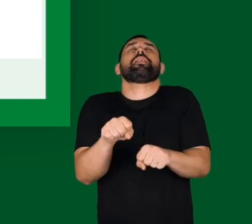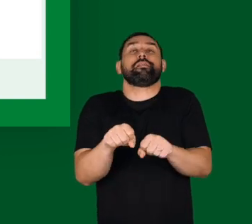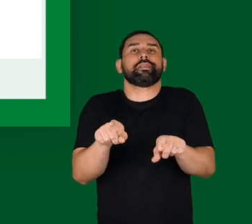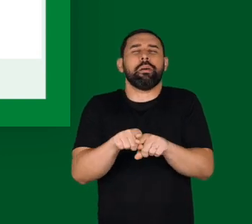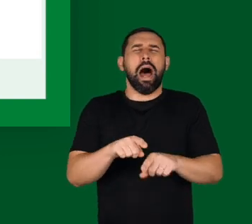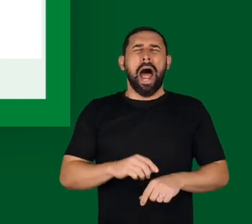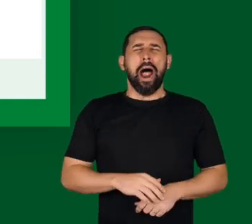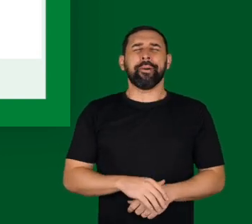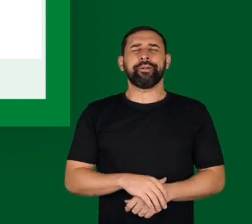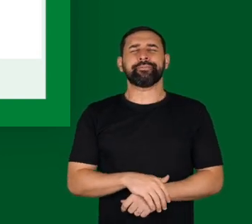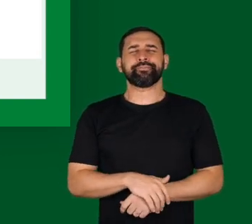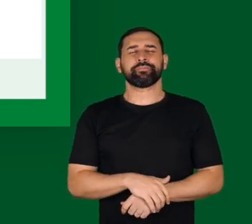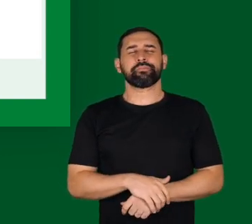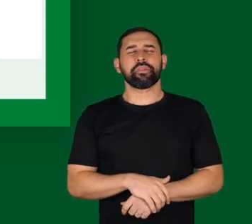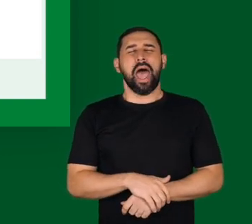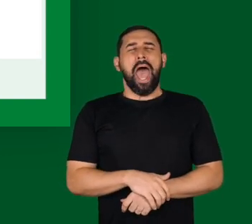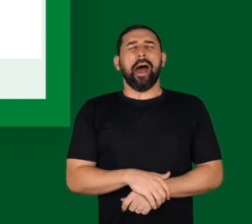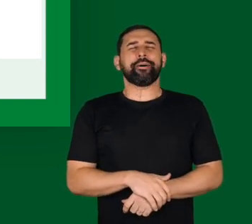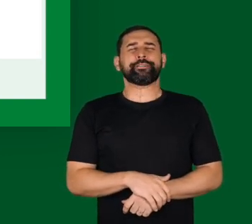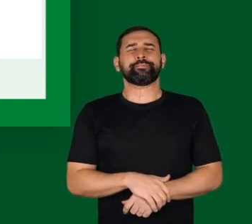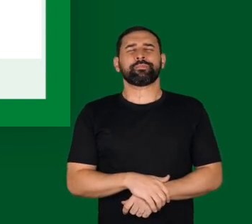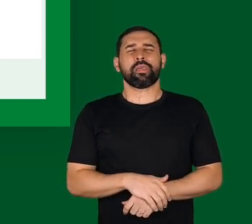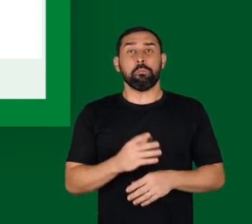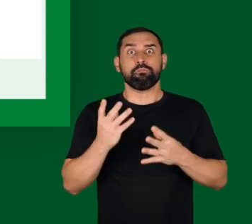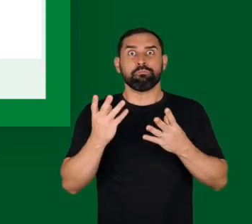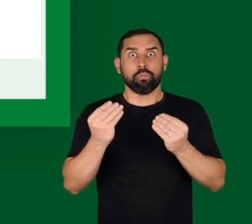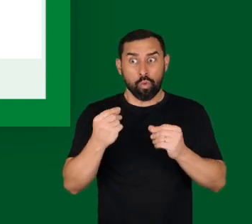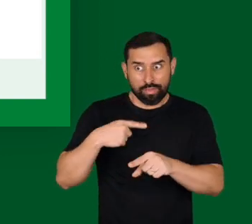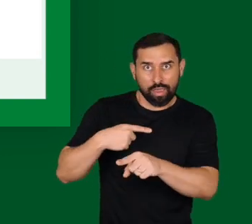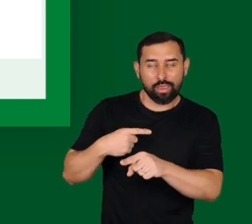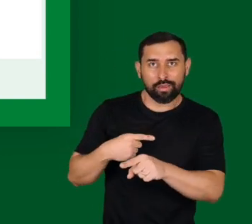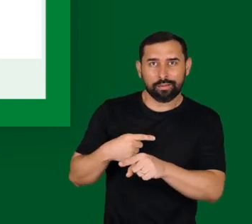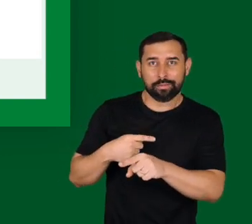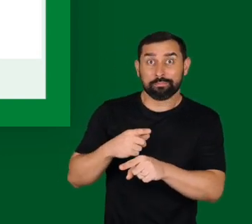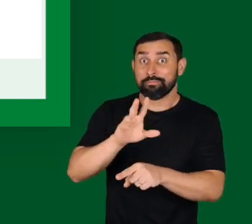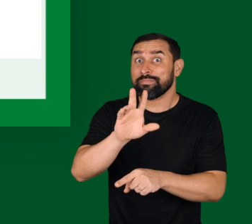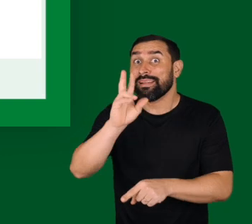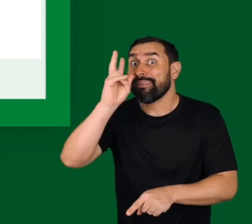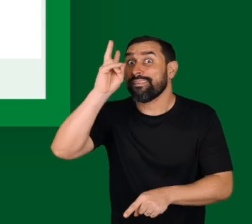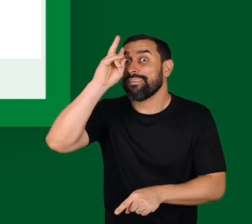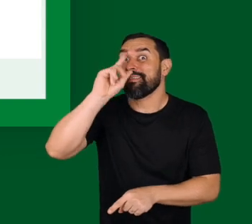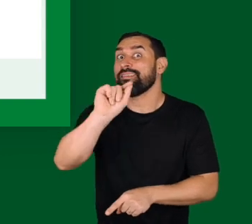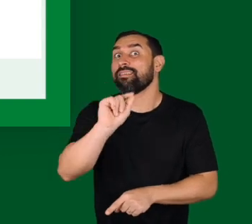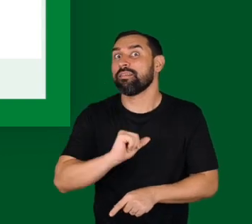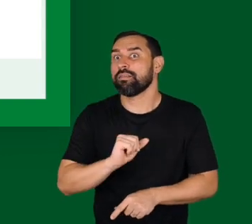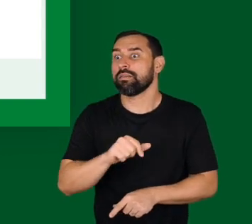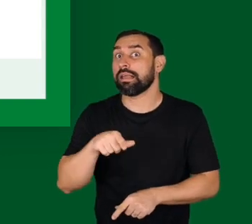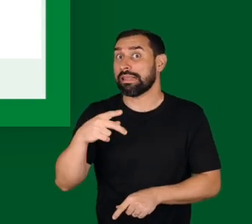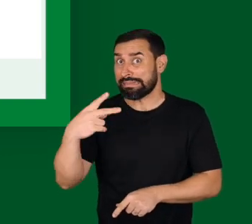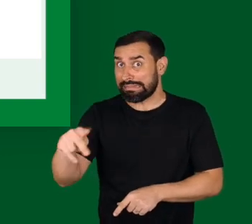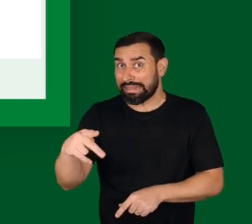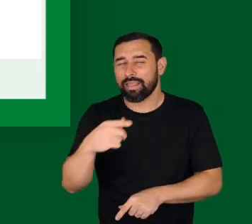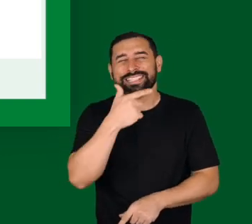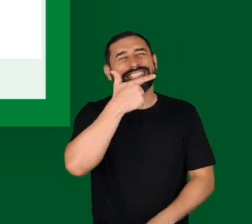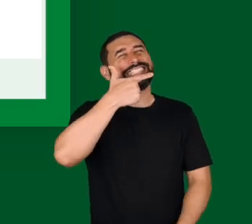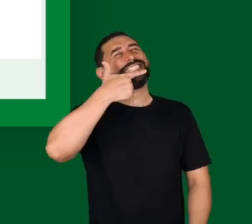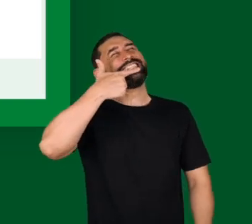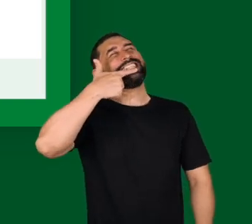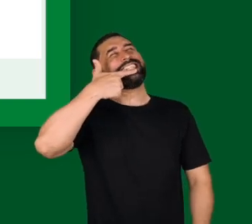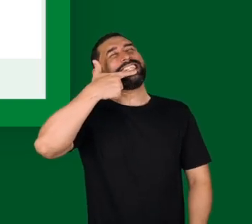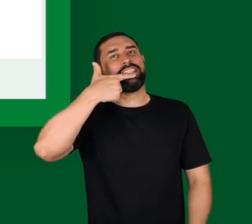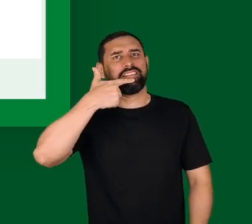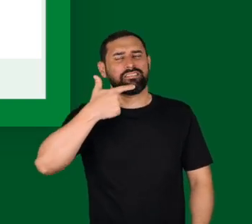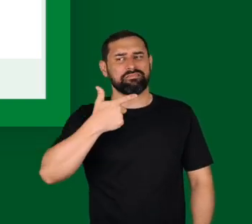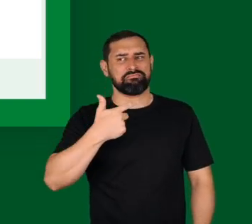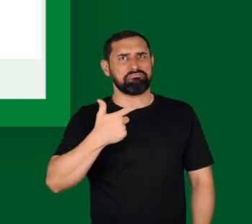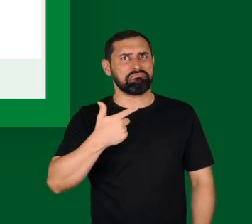de bocejo, bebê que boceja muito. Lembrar, gente, recém-nascido não sorri. Né? Se o